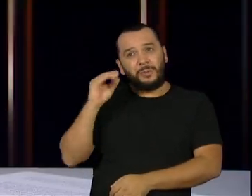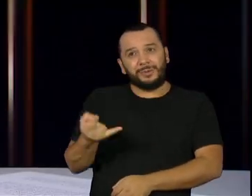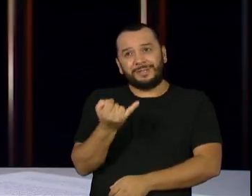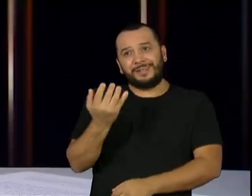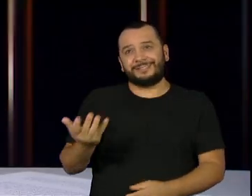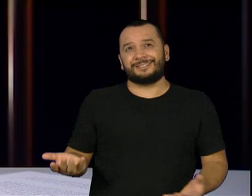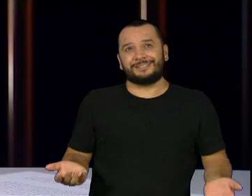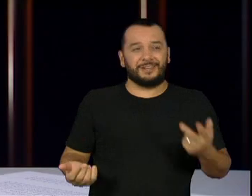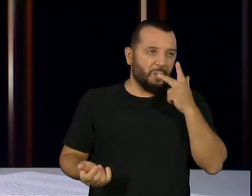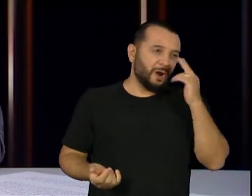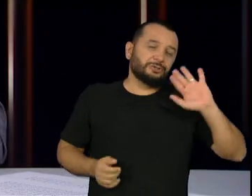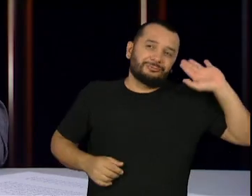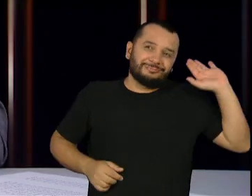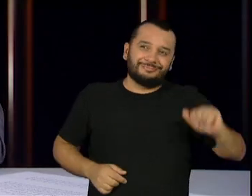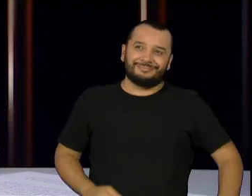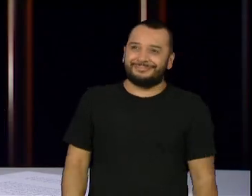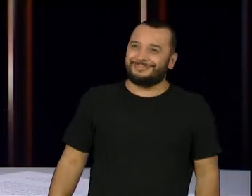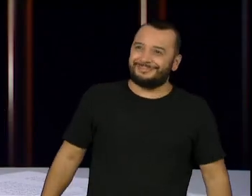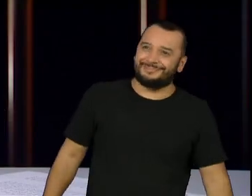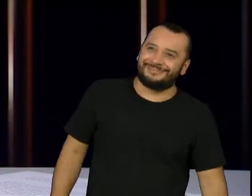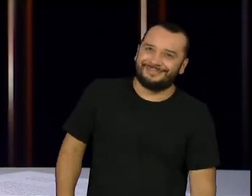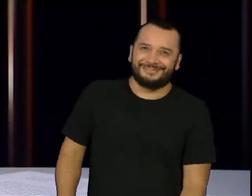pelo menos.